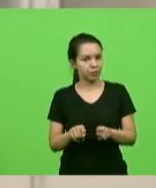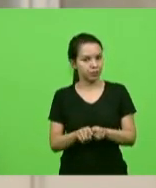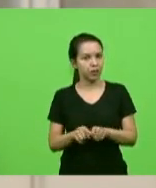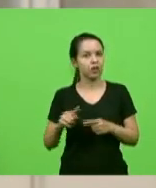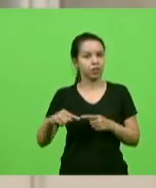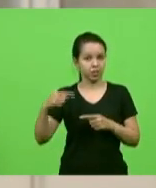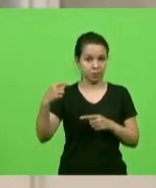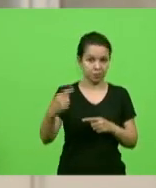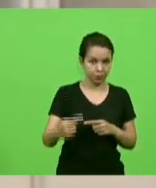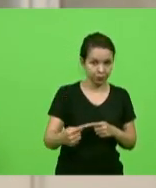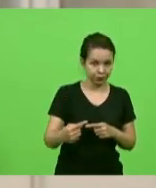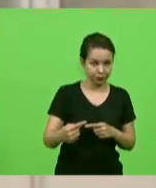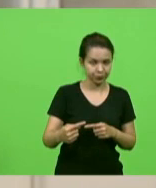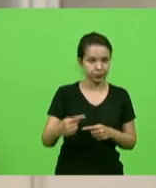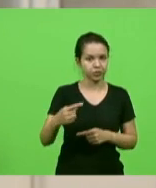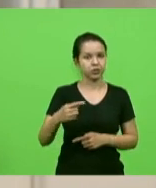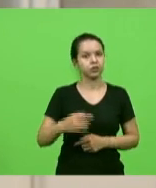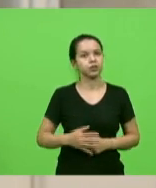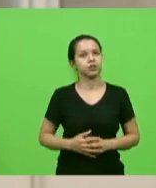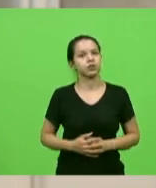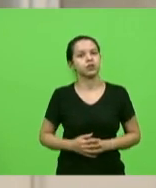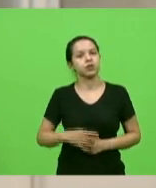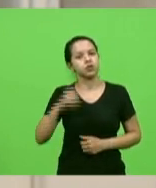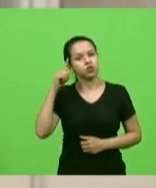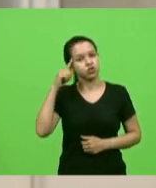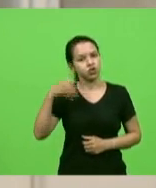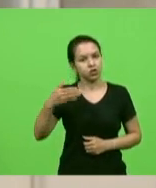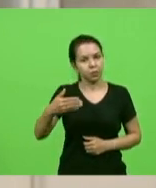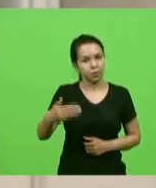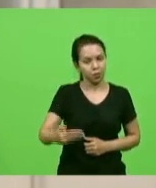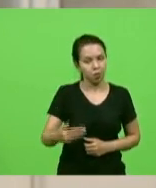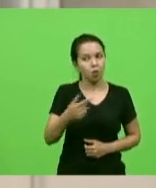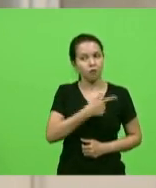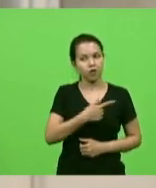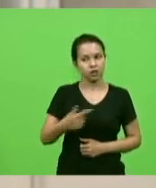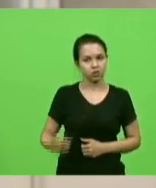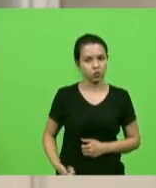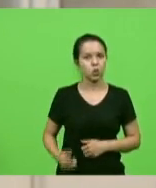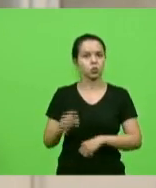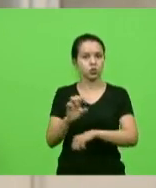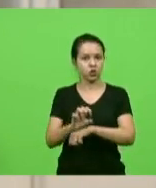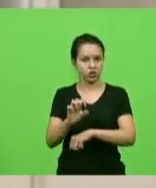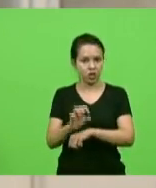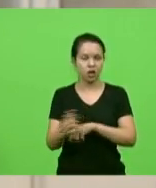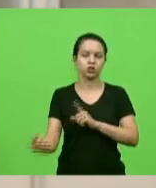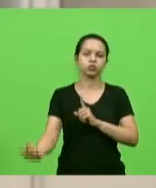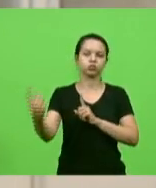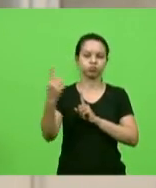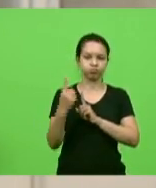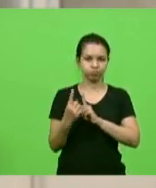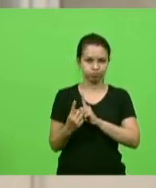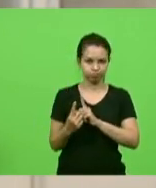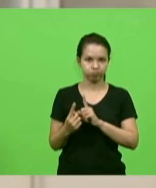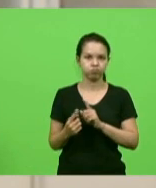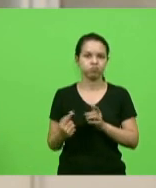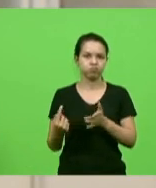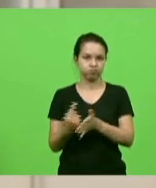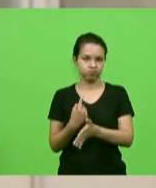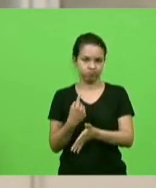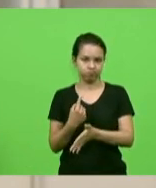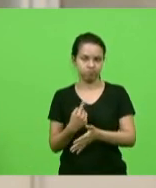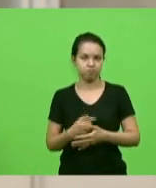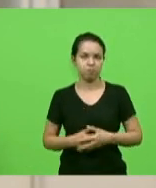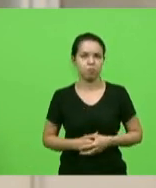pouco depois e as depois próprio governador do Estado o curso